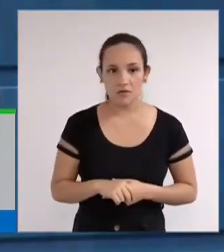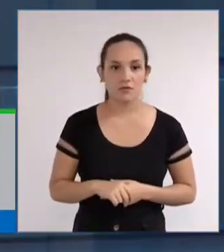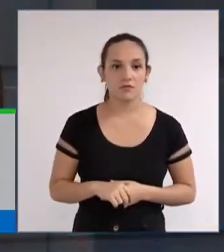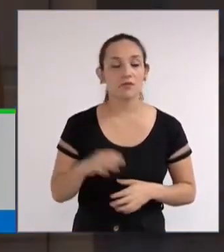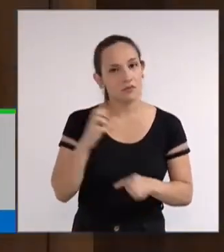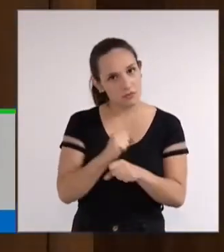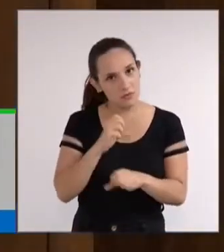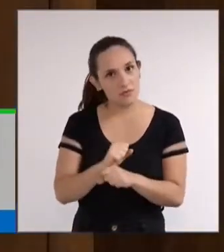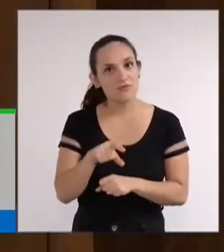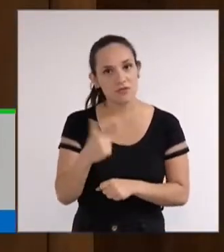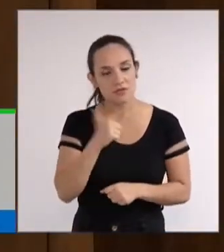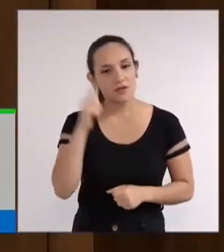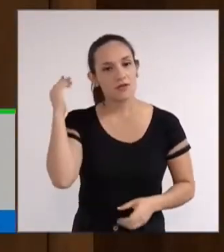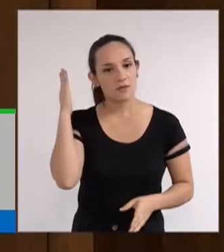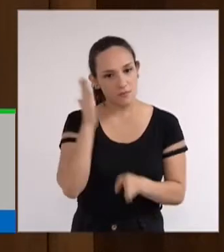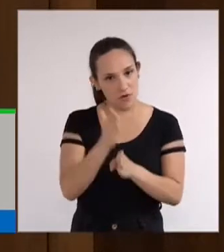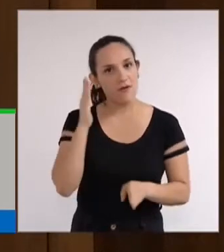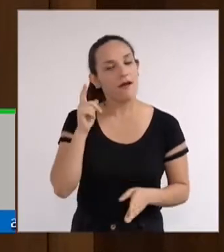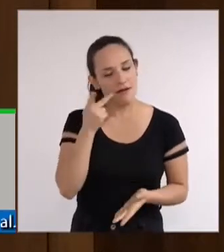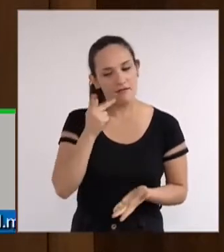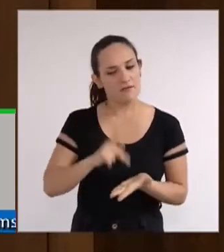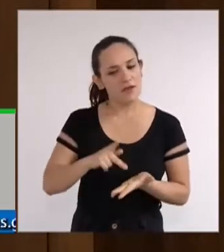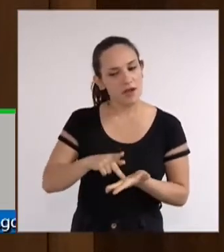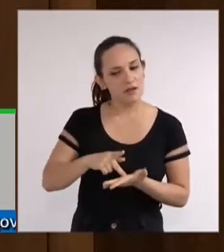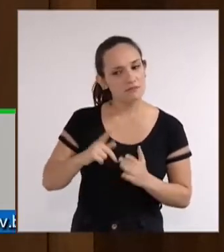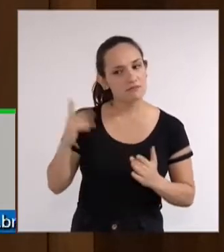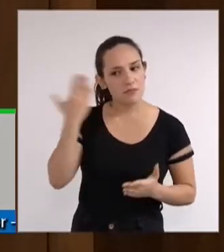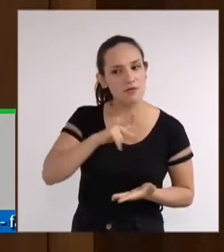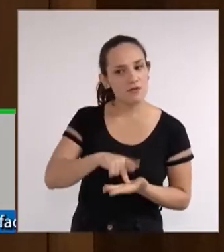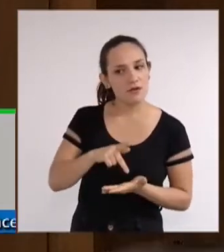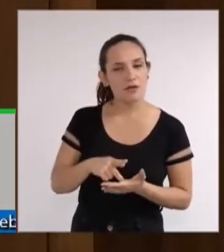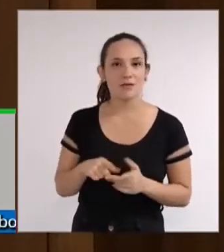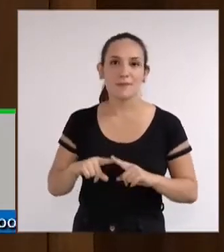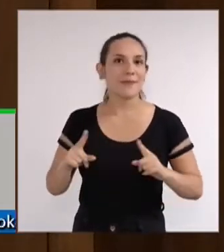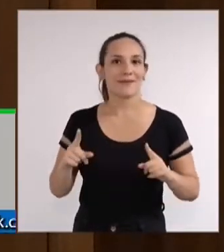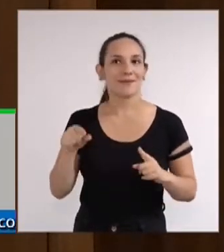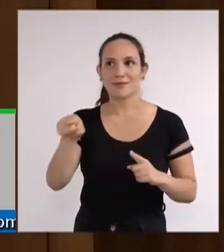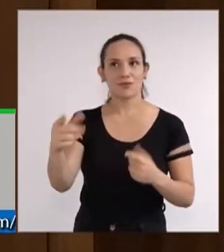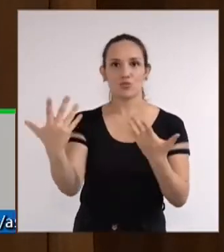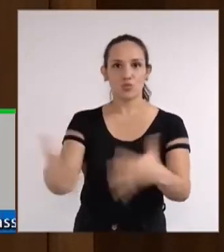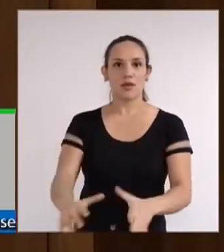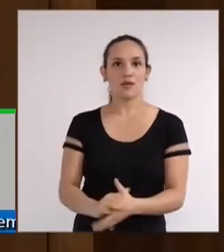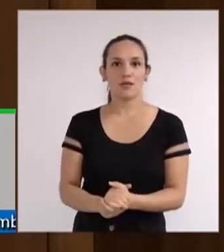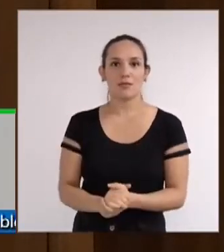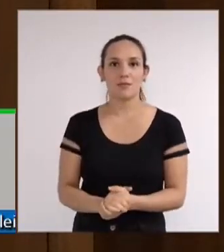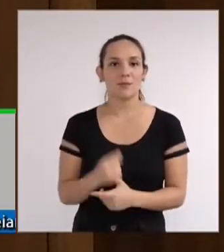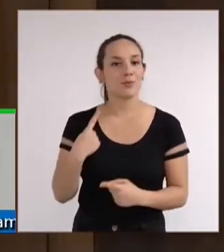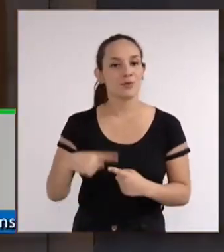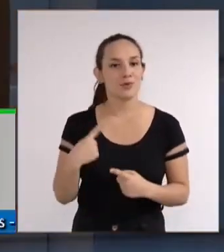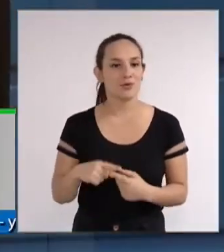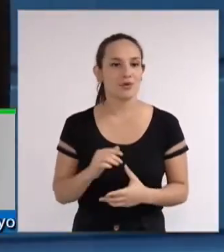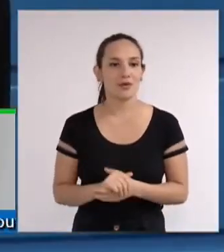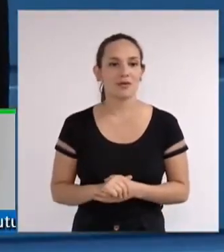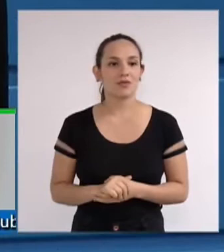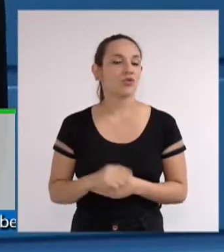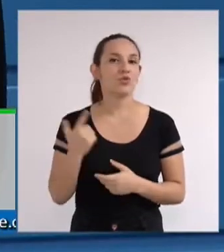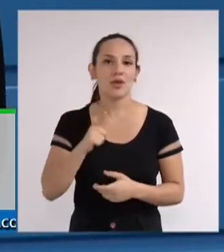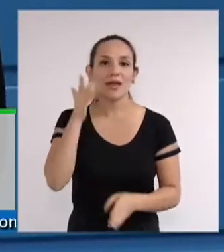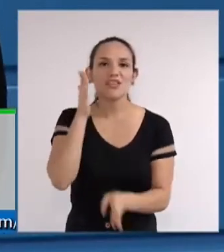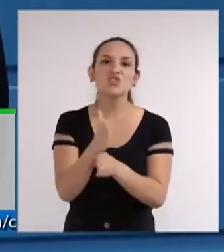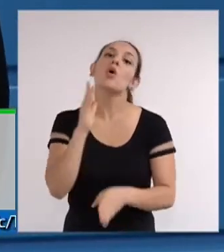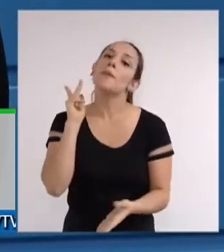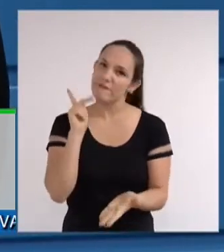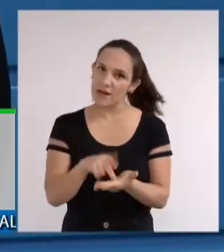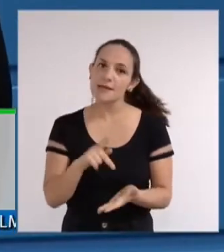recontagem, você tem como provar e fazer um cheque. E é exatamente isso que eles não permitiram, para que realmente não fosse descoberta essa fraude